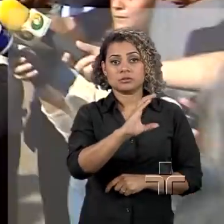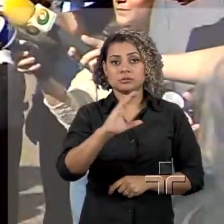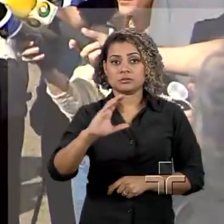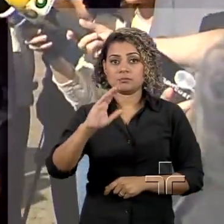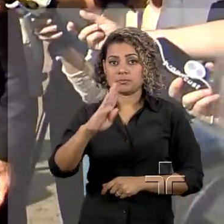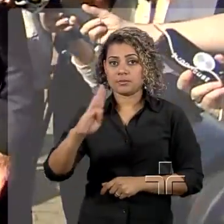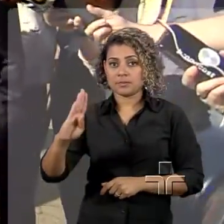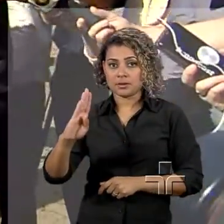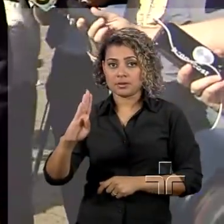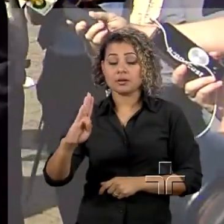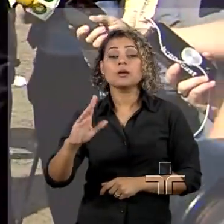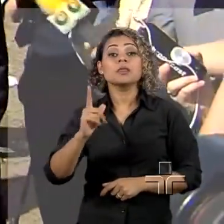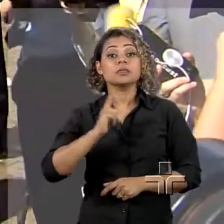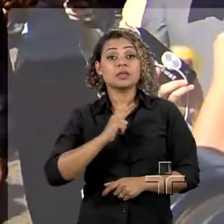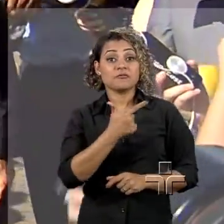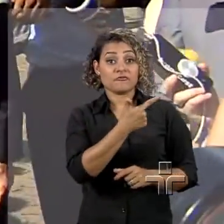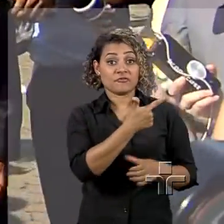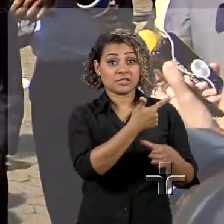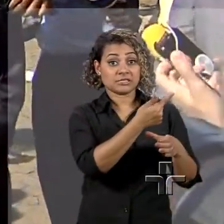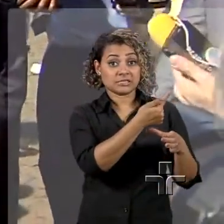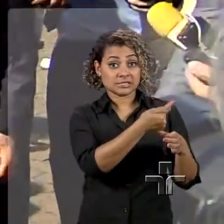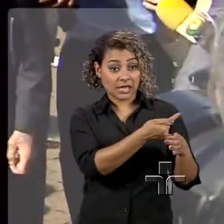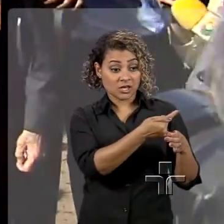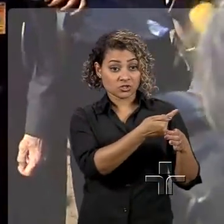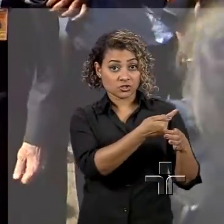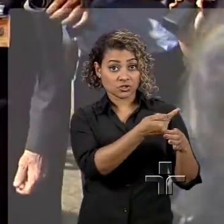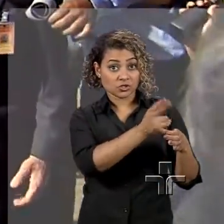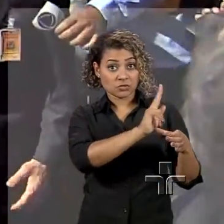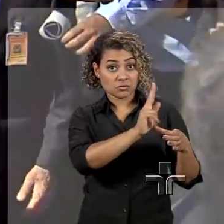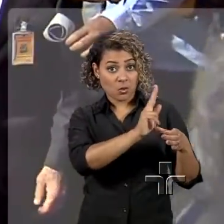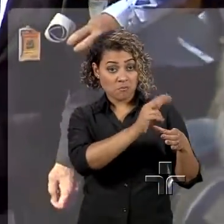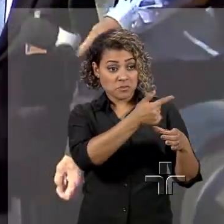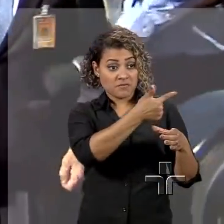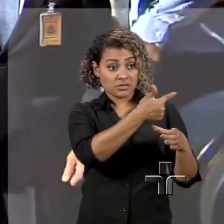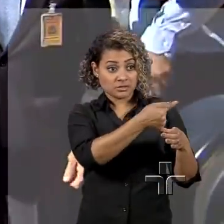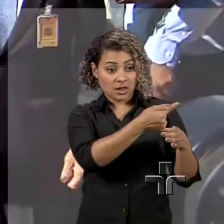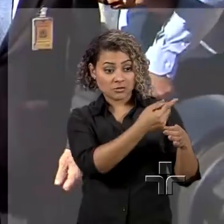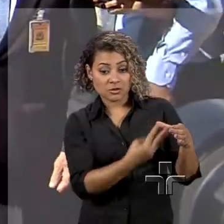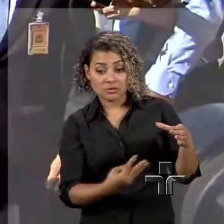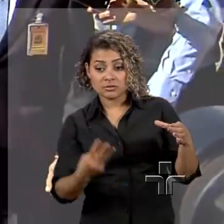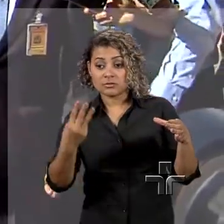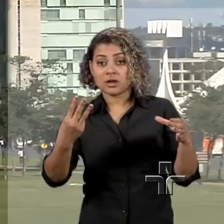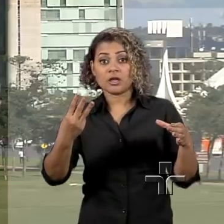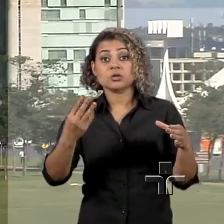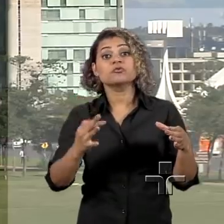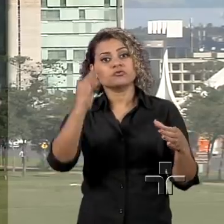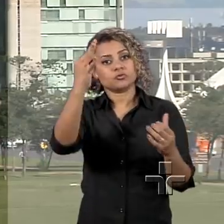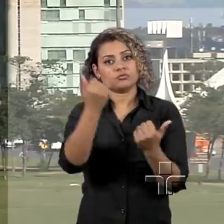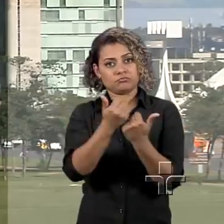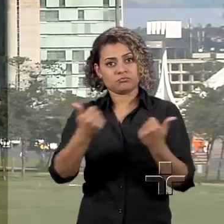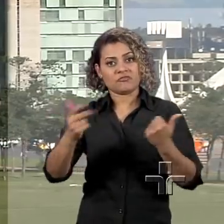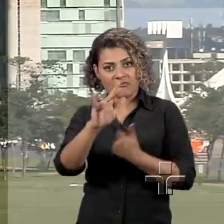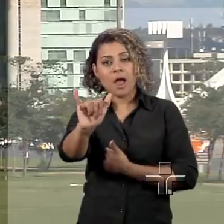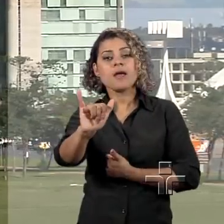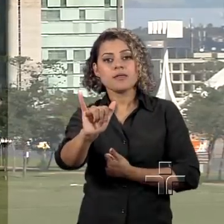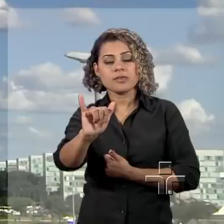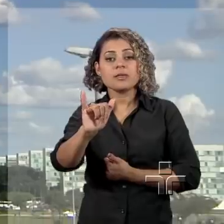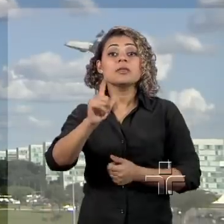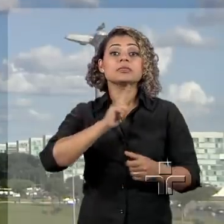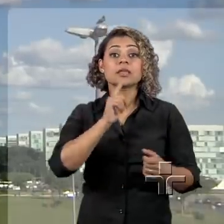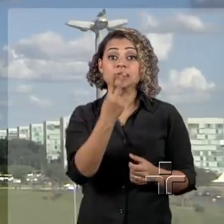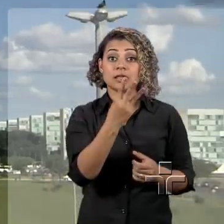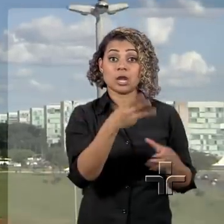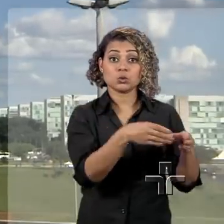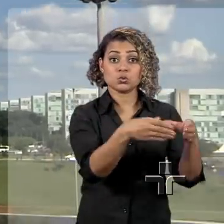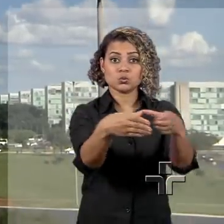Brasil. Entre os 27 nomes oficializados na equipe, 3 são futuros ministros. Serão 10 grupos técnicos